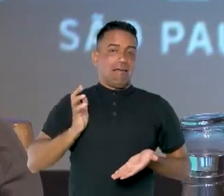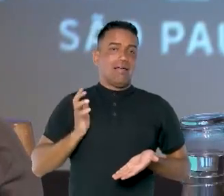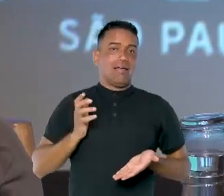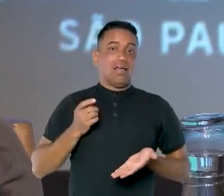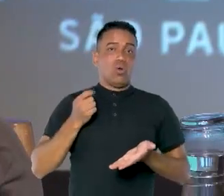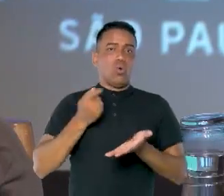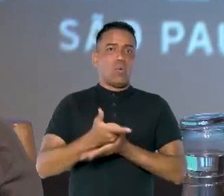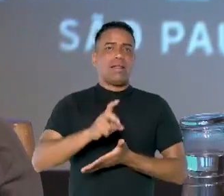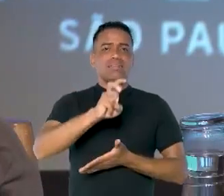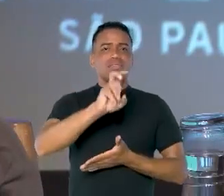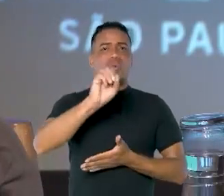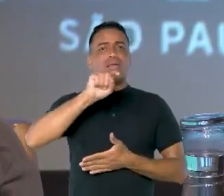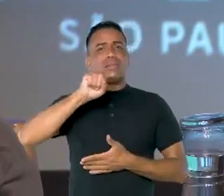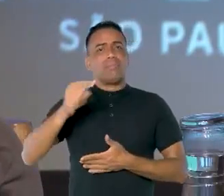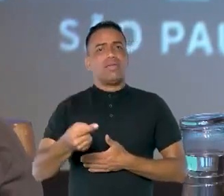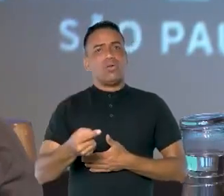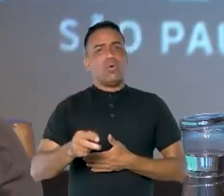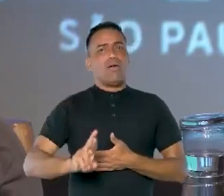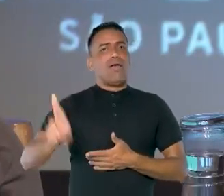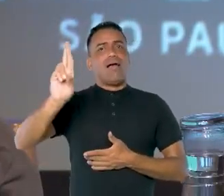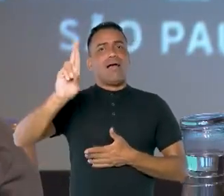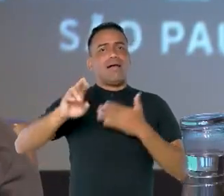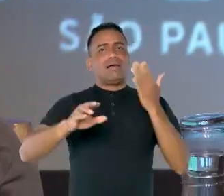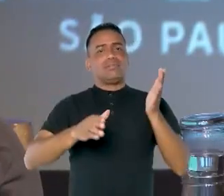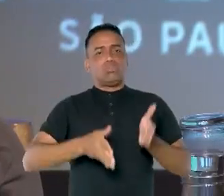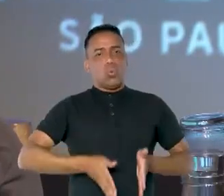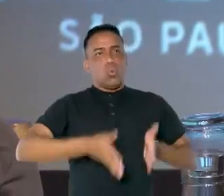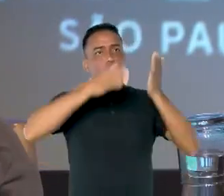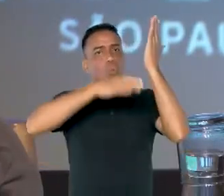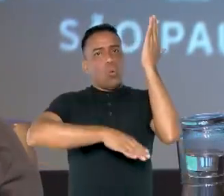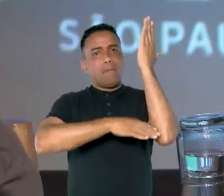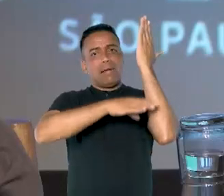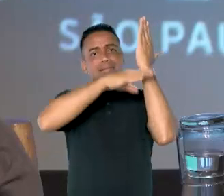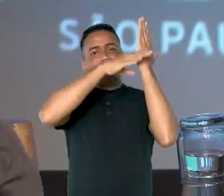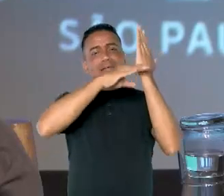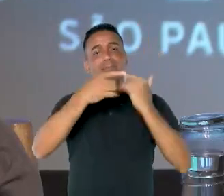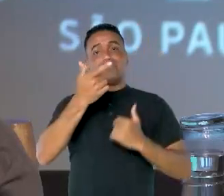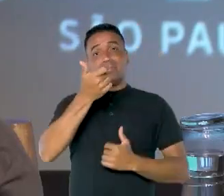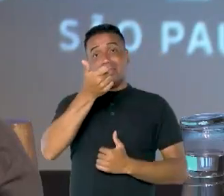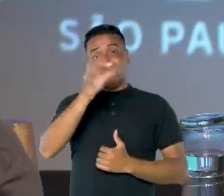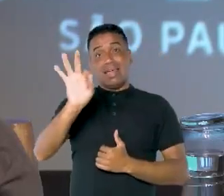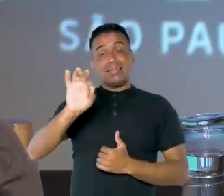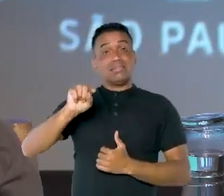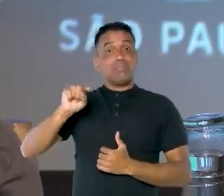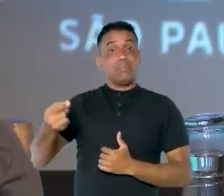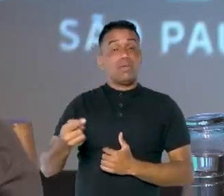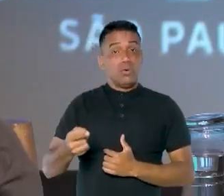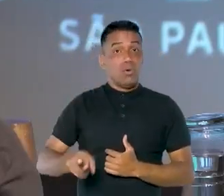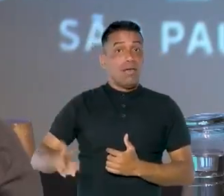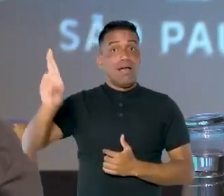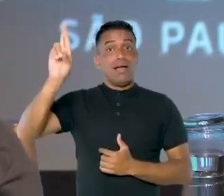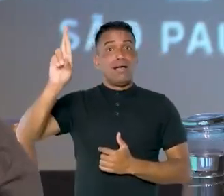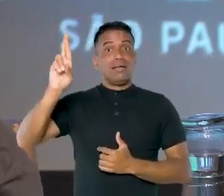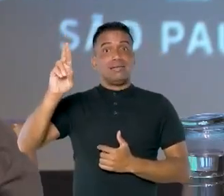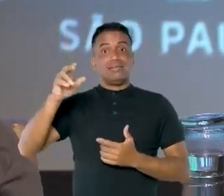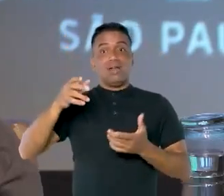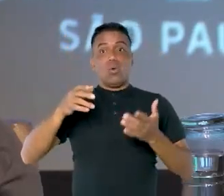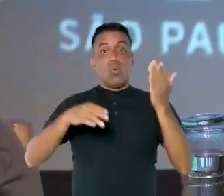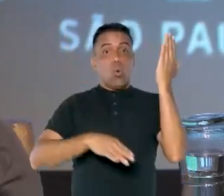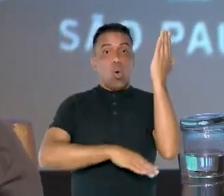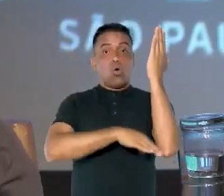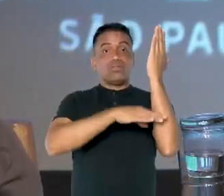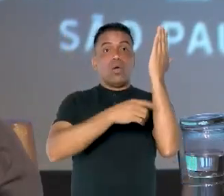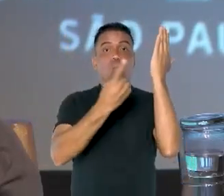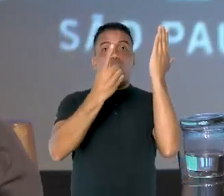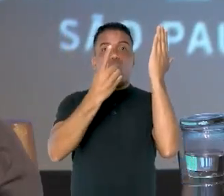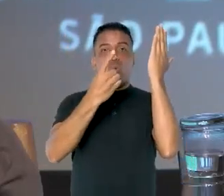50 mil reais por um apartamento, 10 mil reais por um quarto de hotel, coisas que